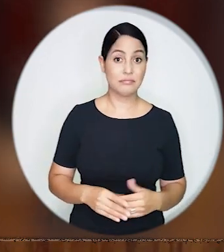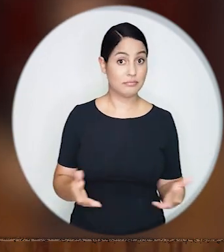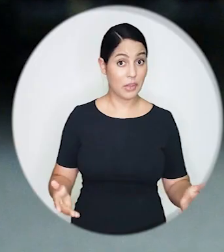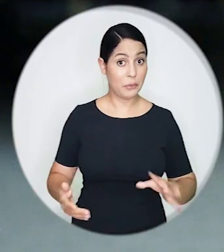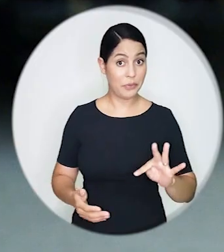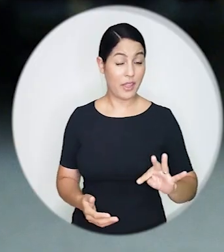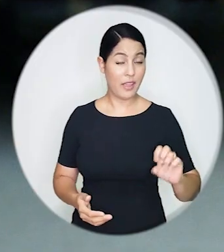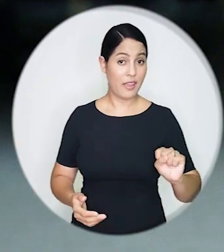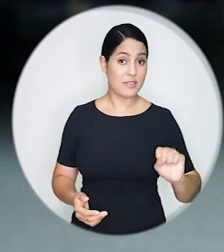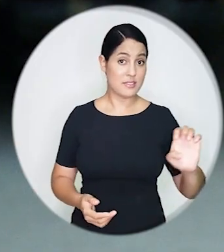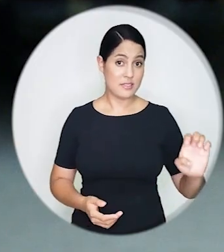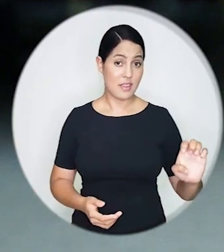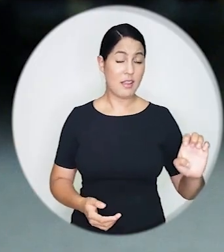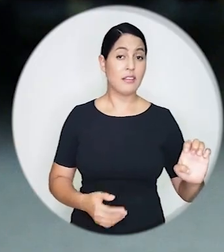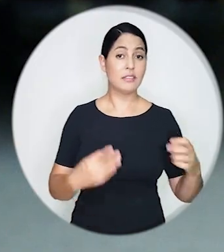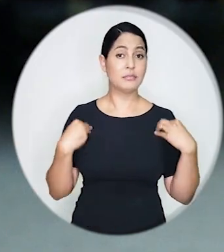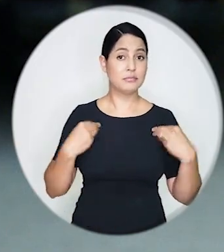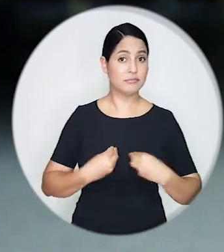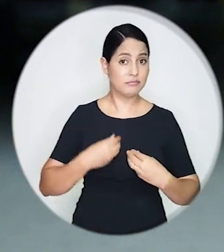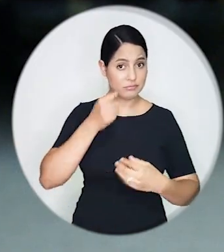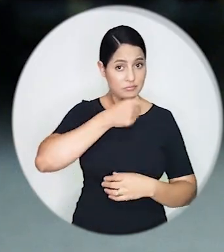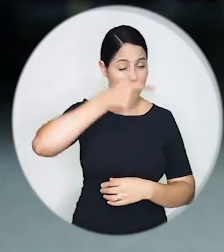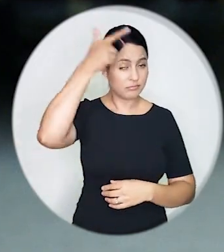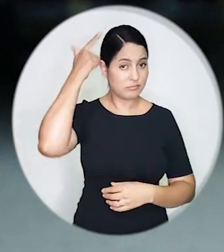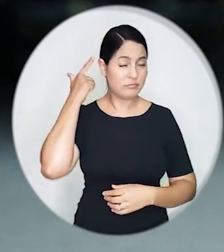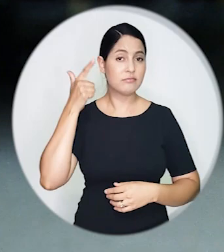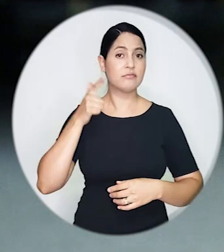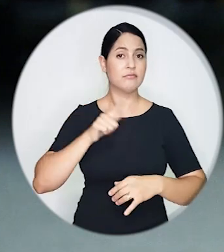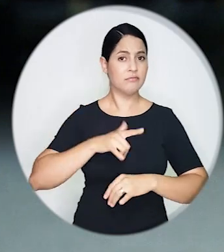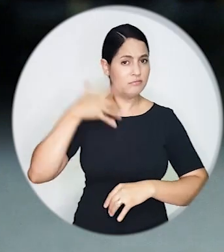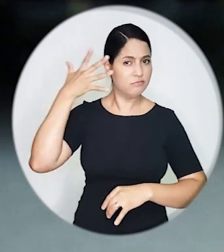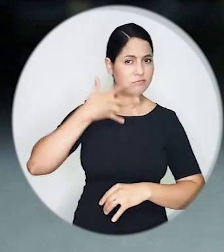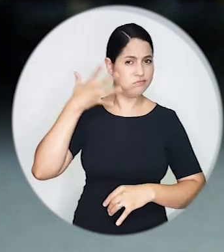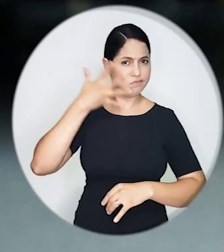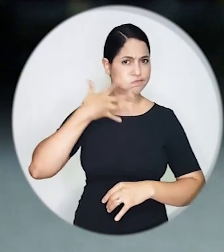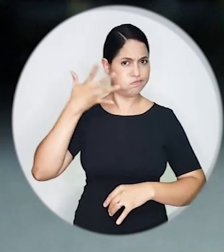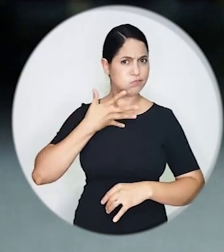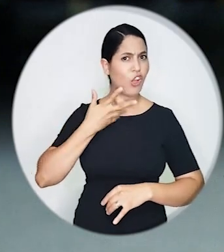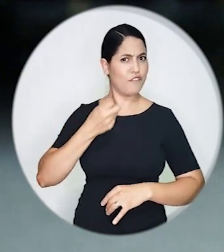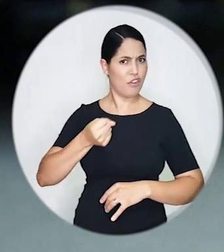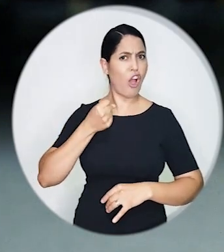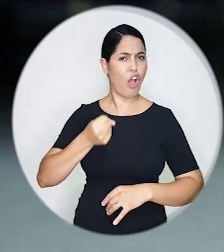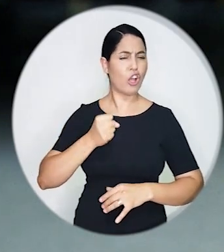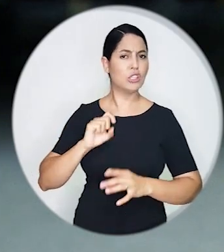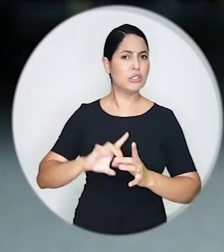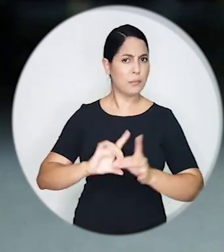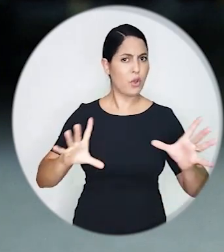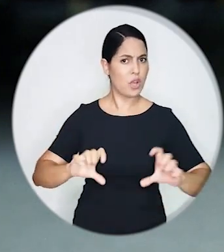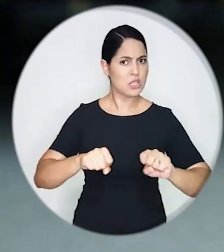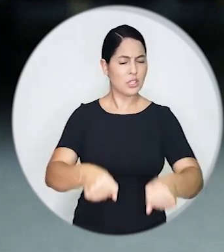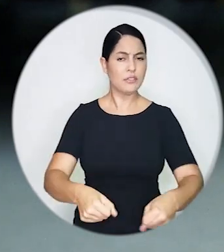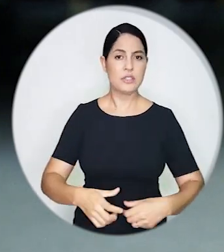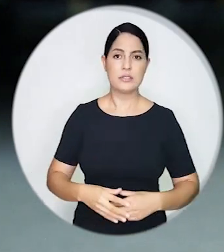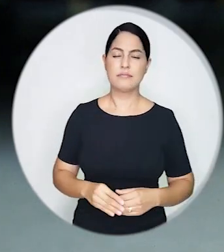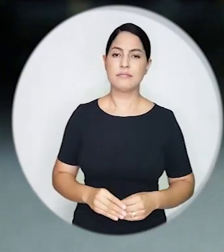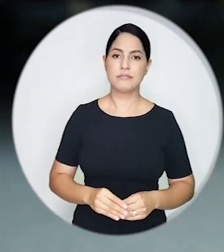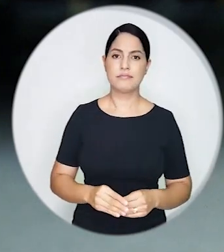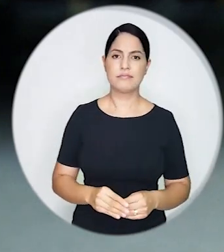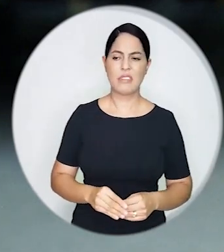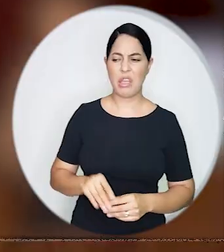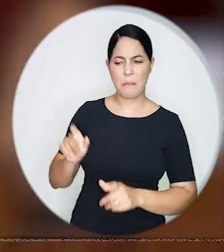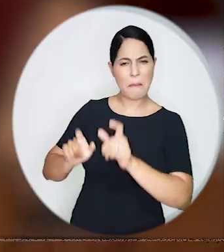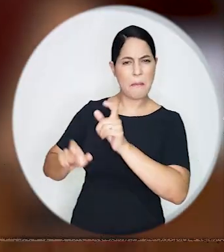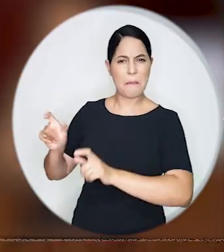de Direito. Já o presidente do TSE, ministro Alexandre de Moraes, fez um discurso enfático em defesa da